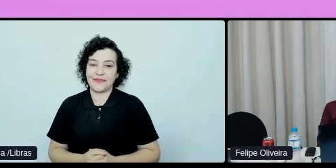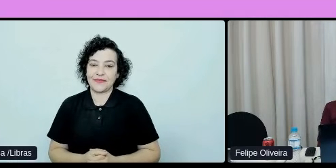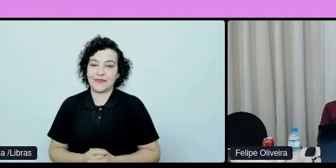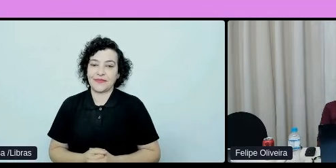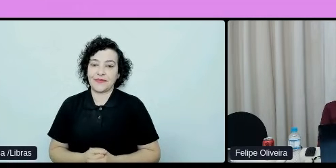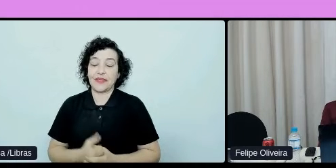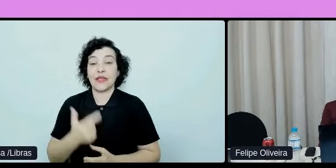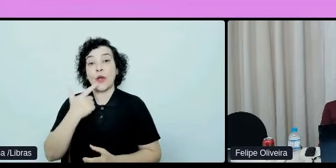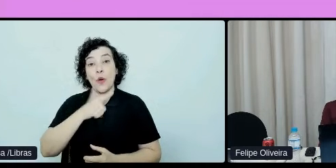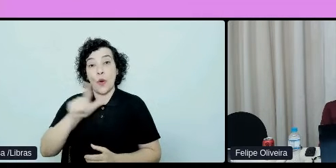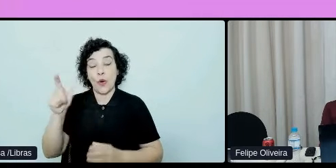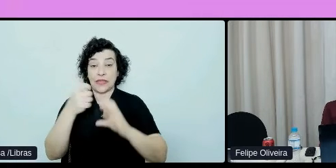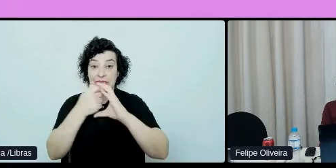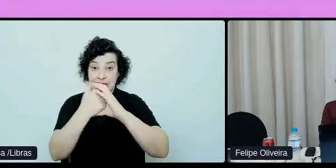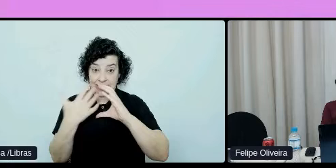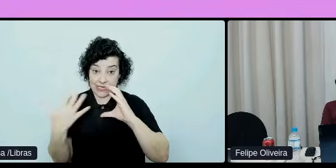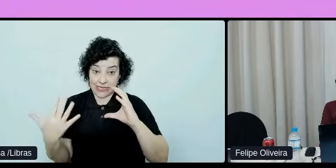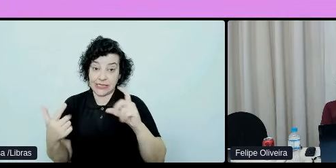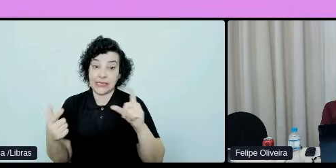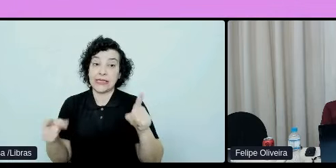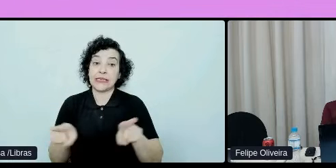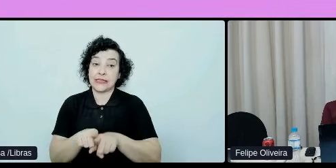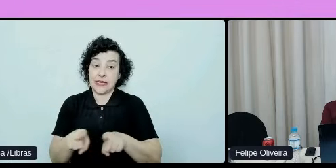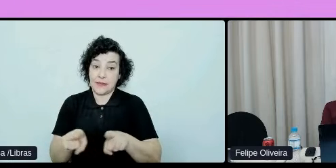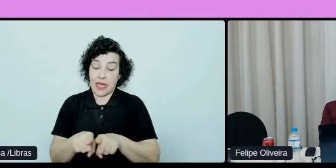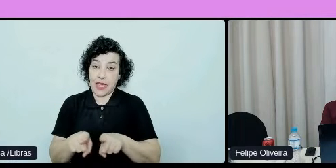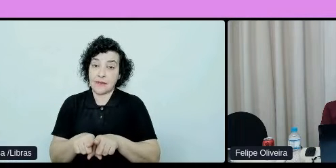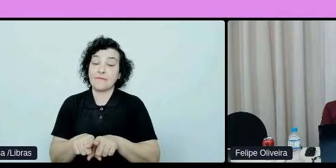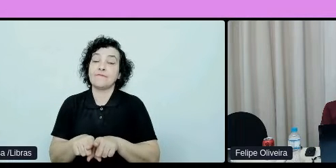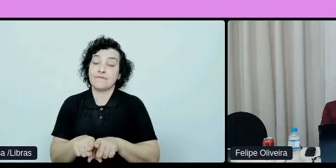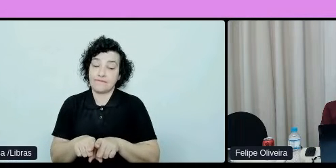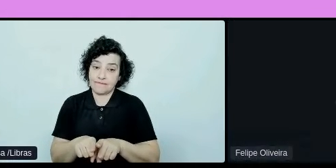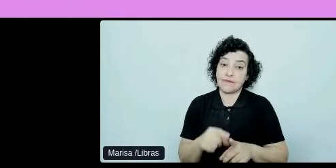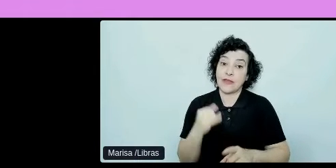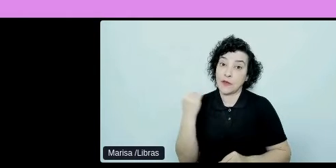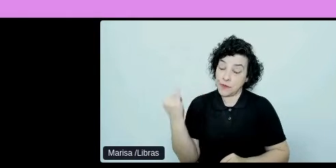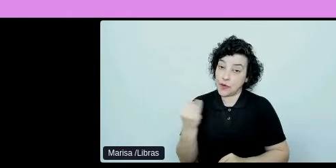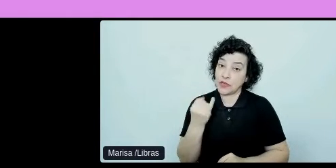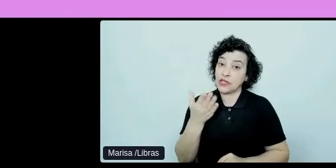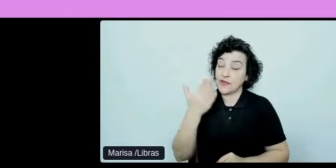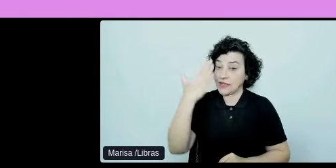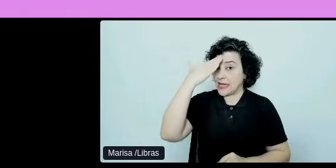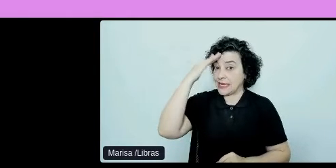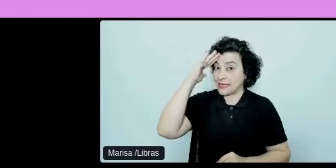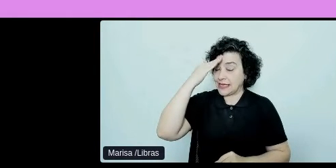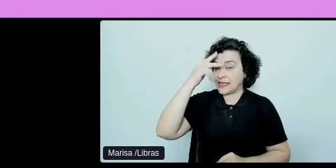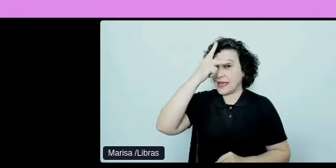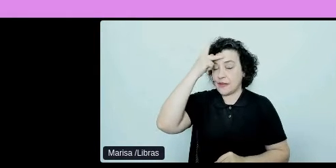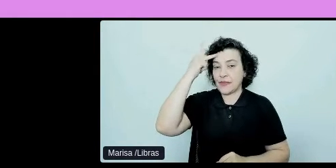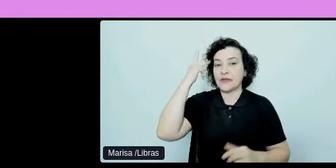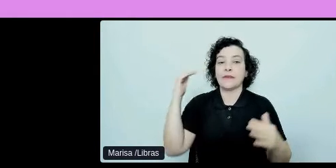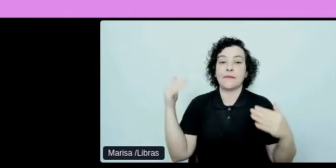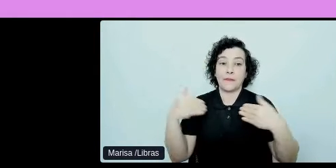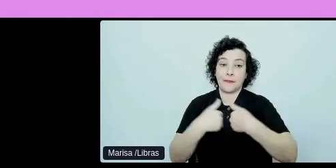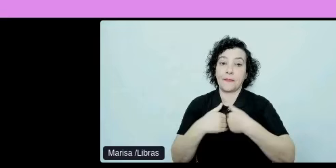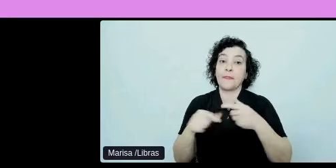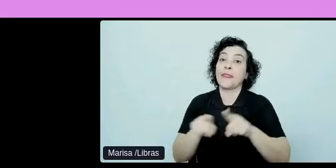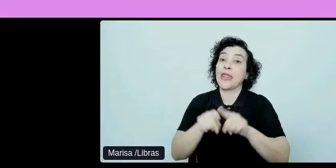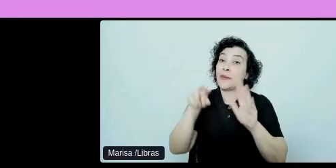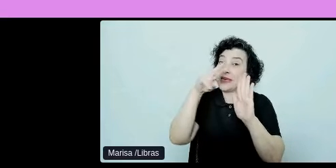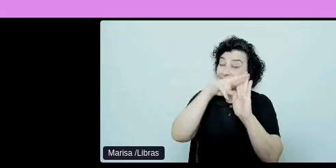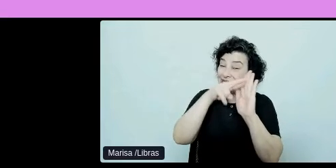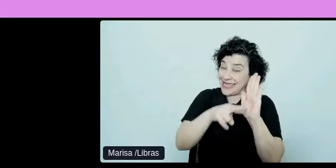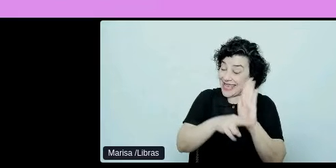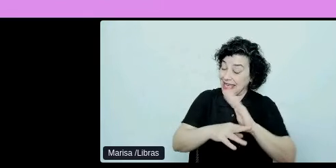Outras características que também são bastante relevantes é a questão das regras e dos